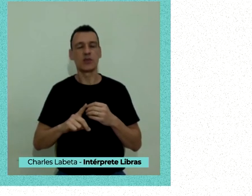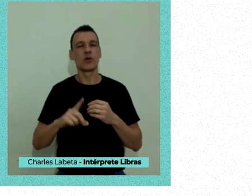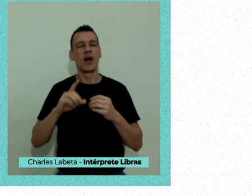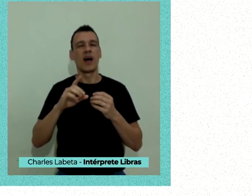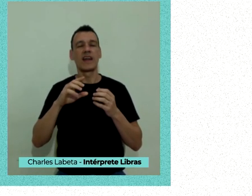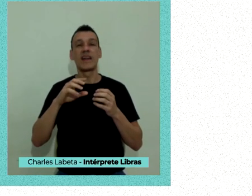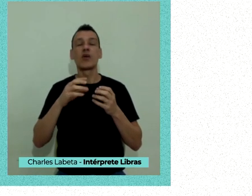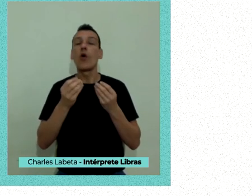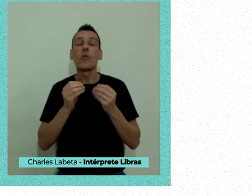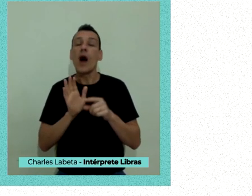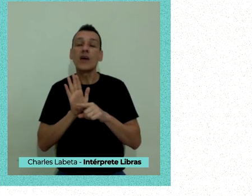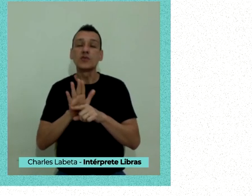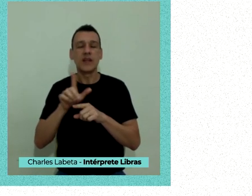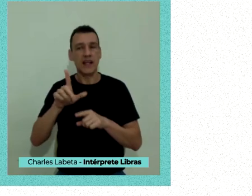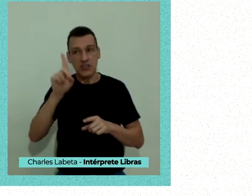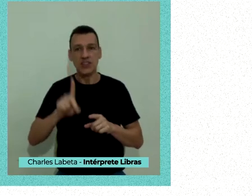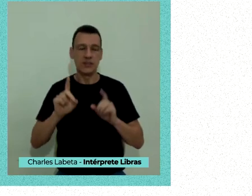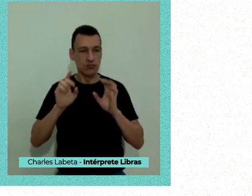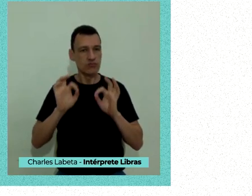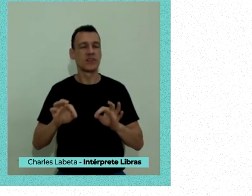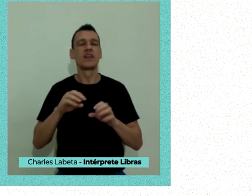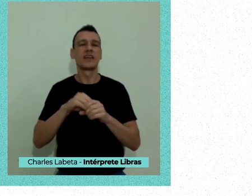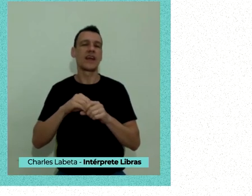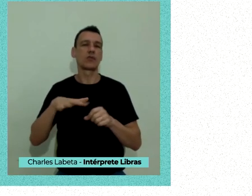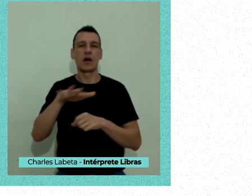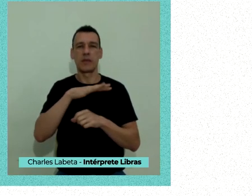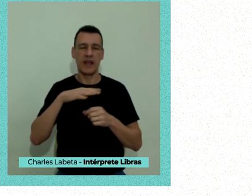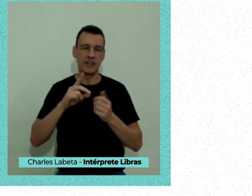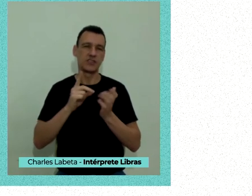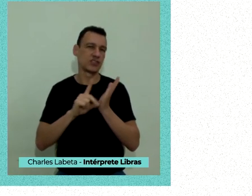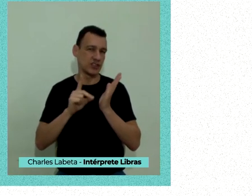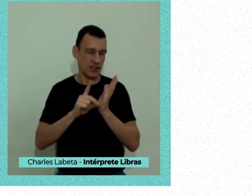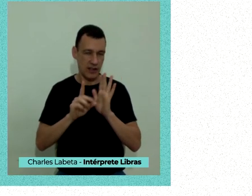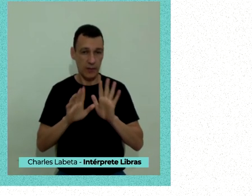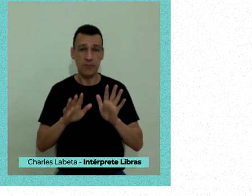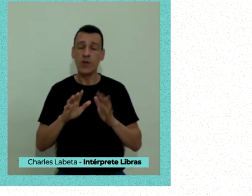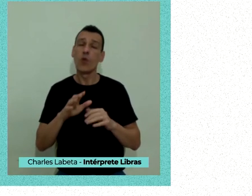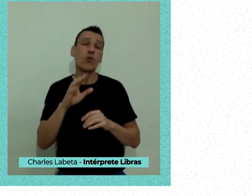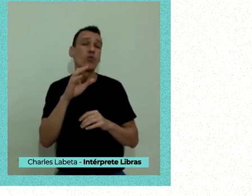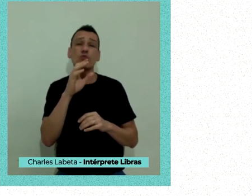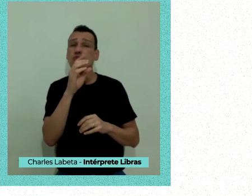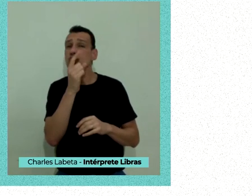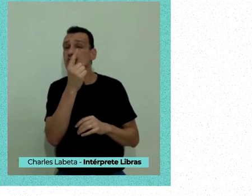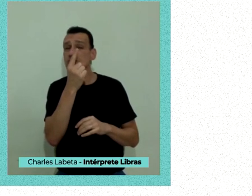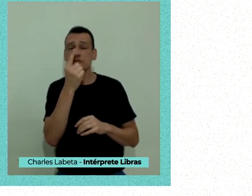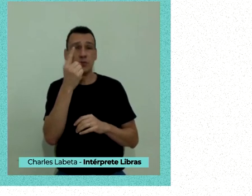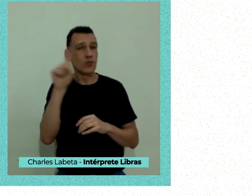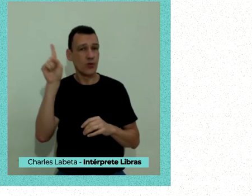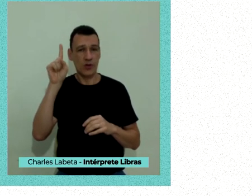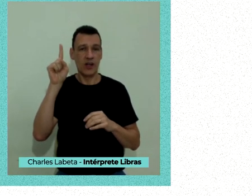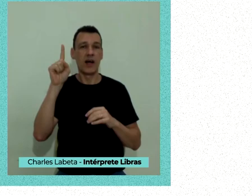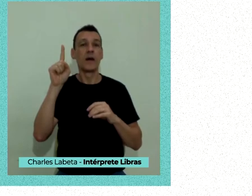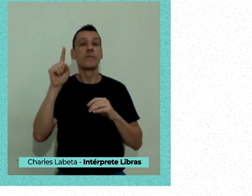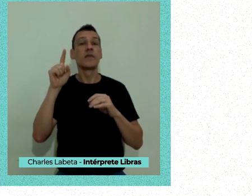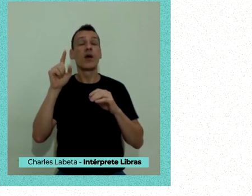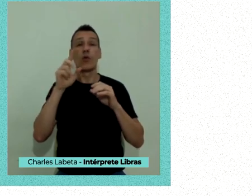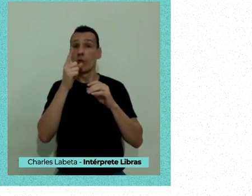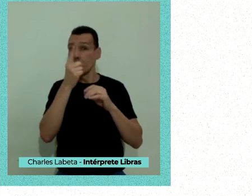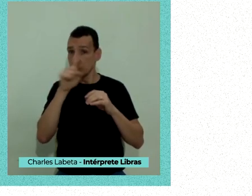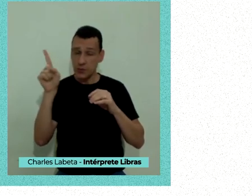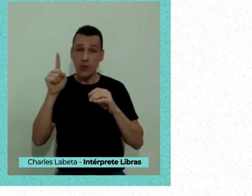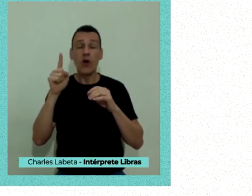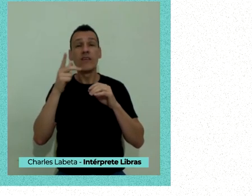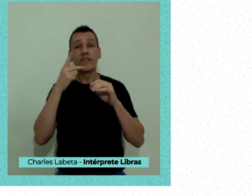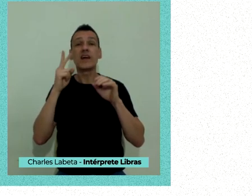Será o início do último bloco da nossa série, dedicado especificamente ao papel do governo,